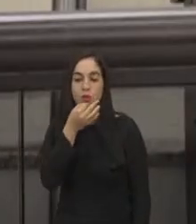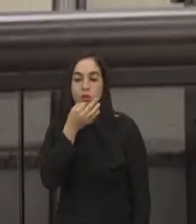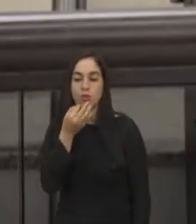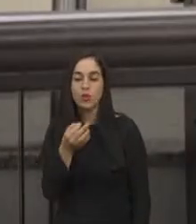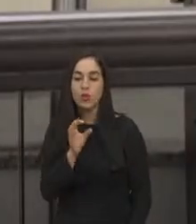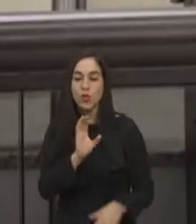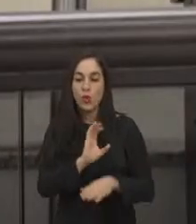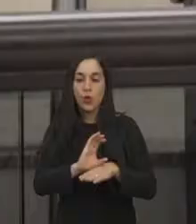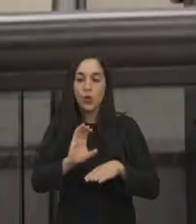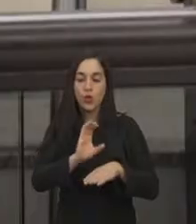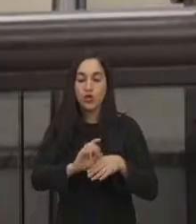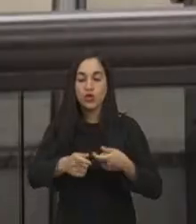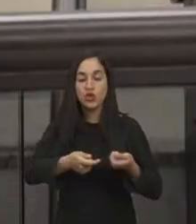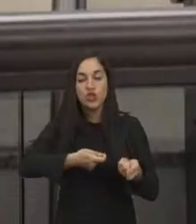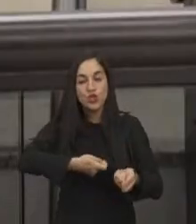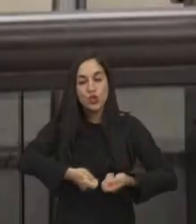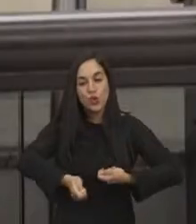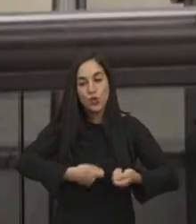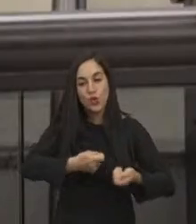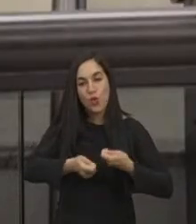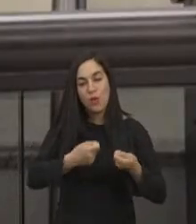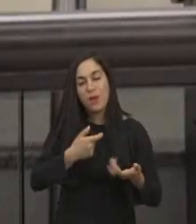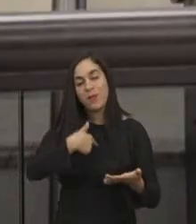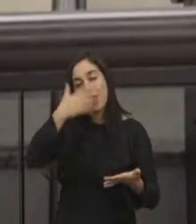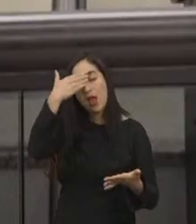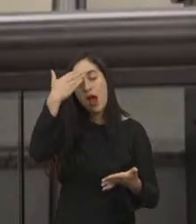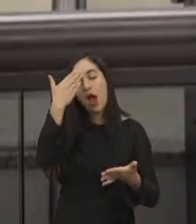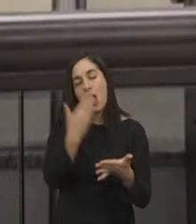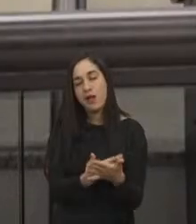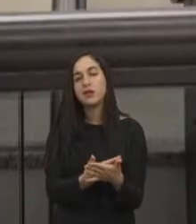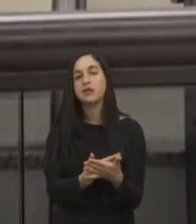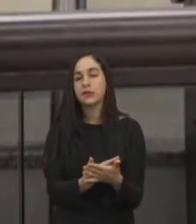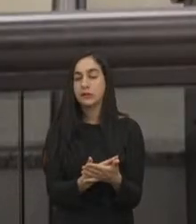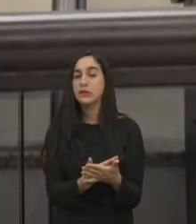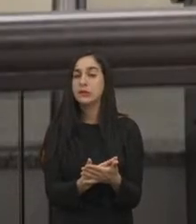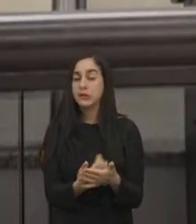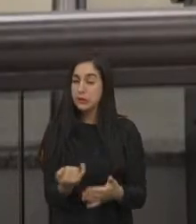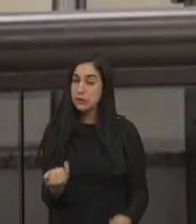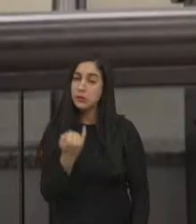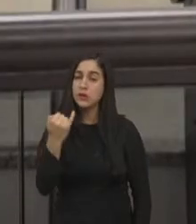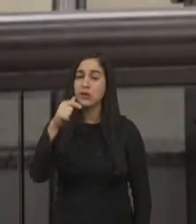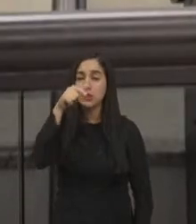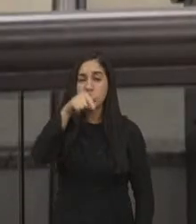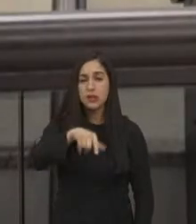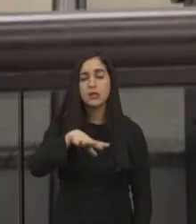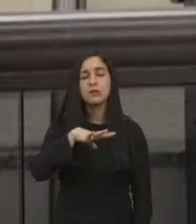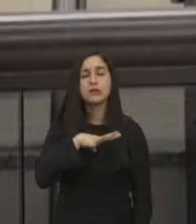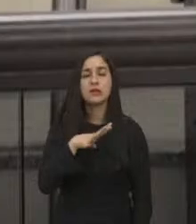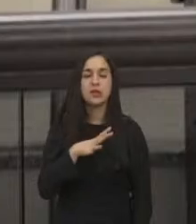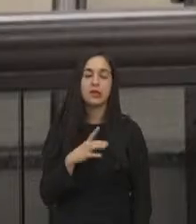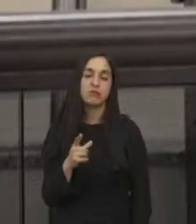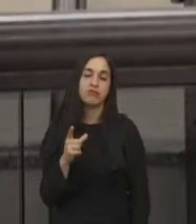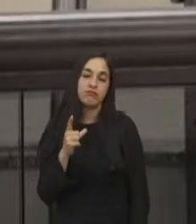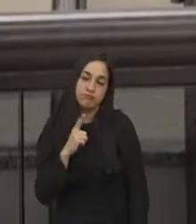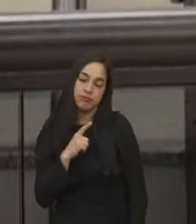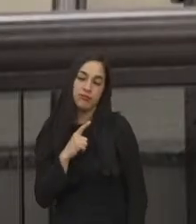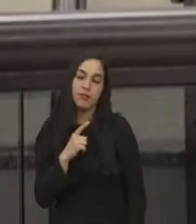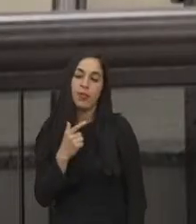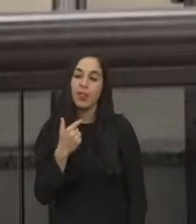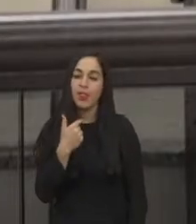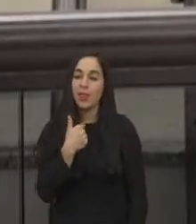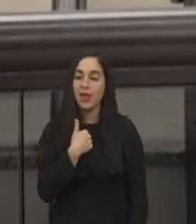economia e realmente acredito que seja algo super interessante aqui para a cidade. É algo que, inclusive,